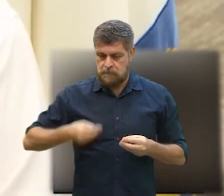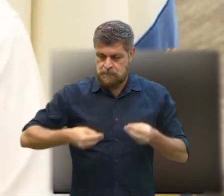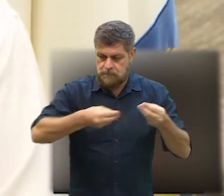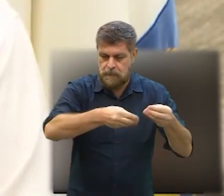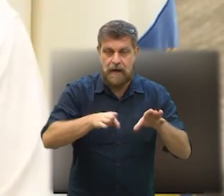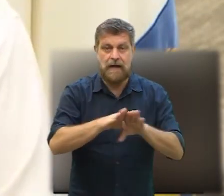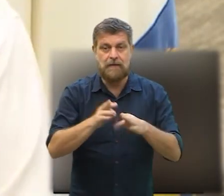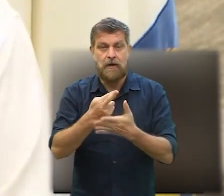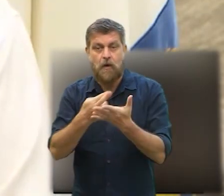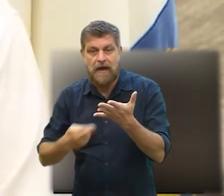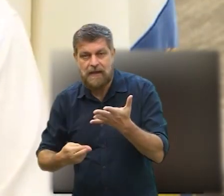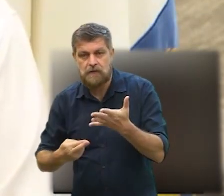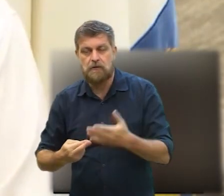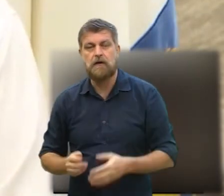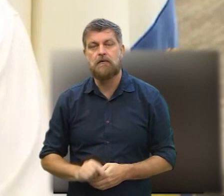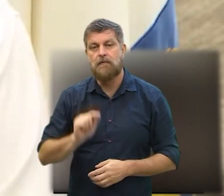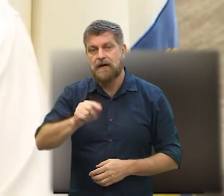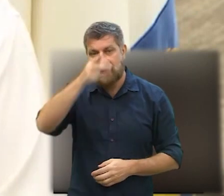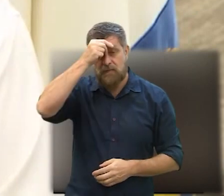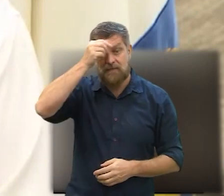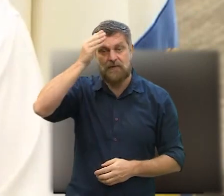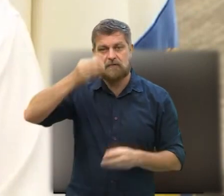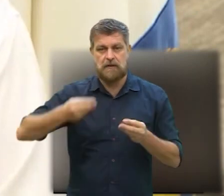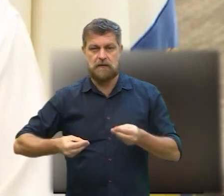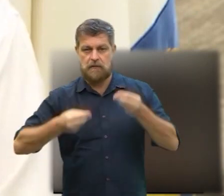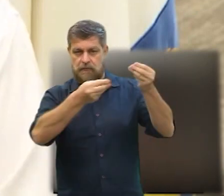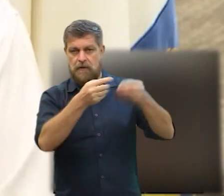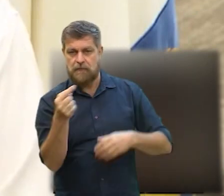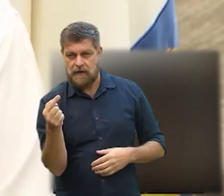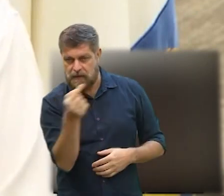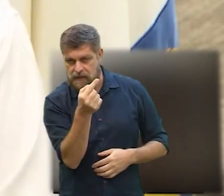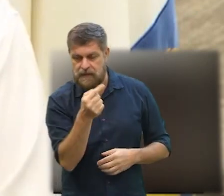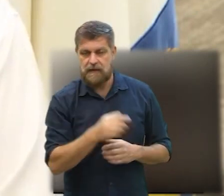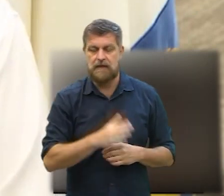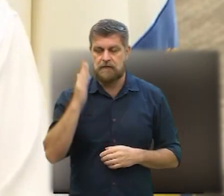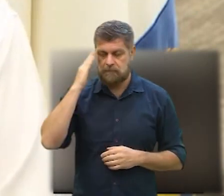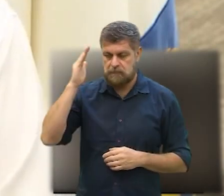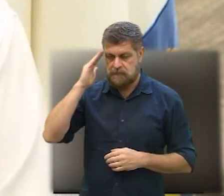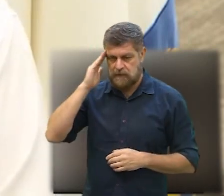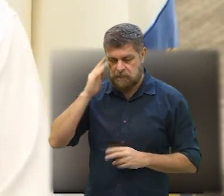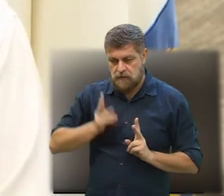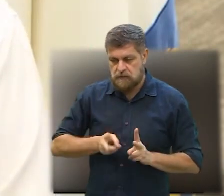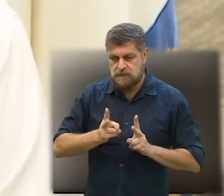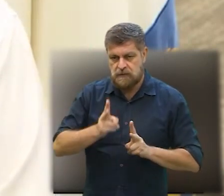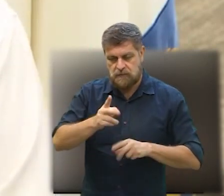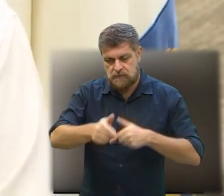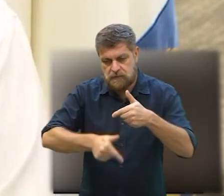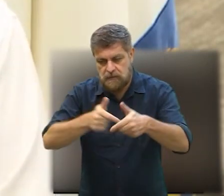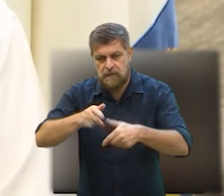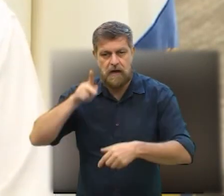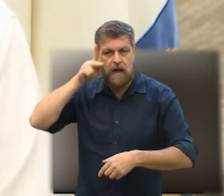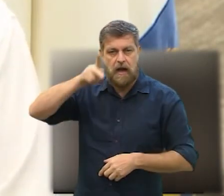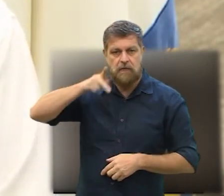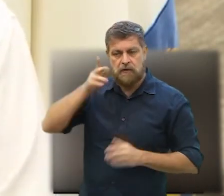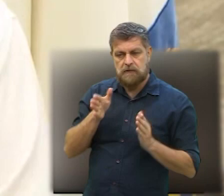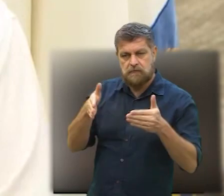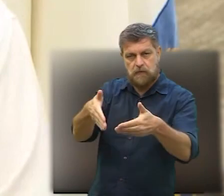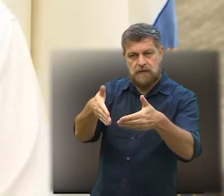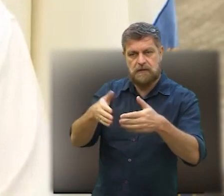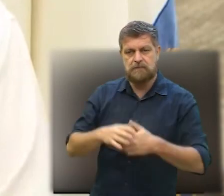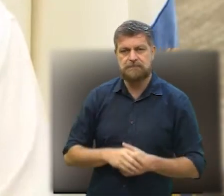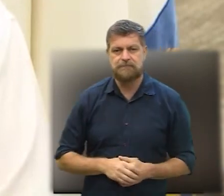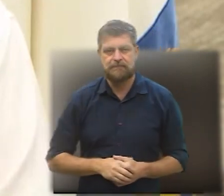e encaminharemos também o relatório final ao prefeito para que dê sequência aí às políticas